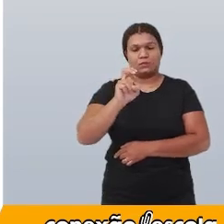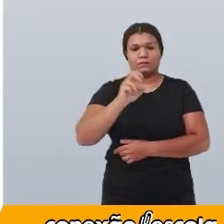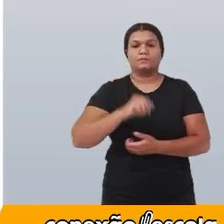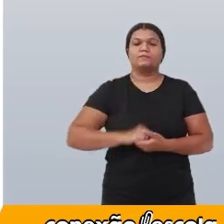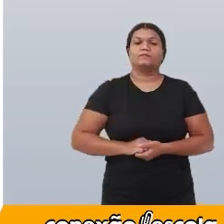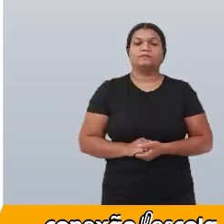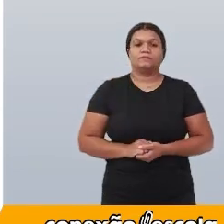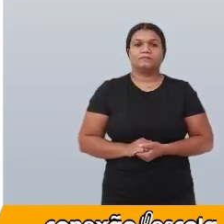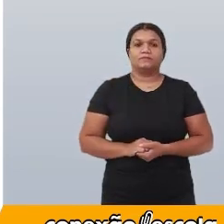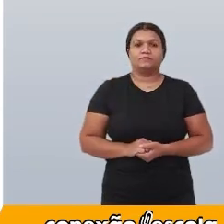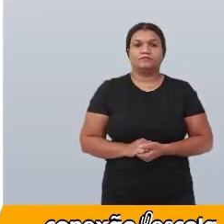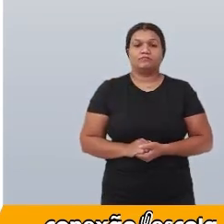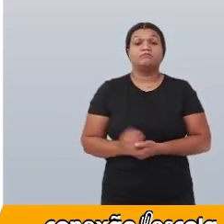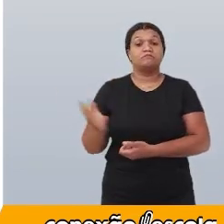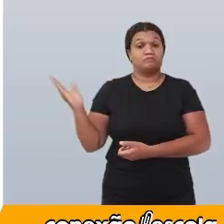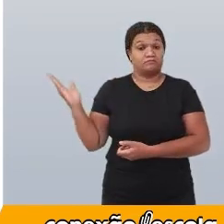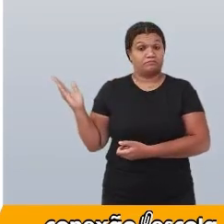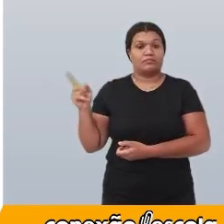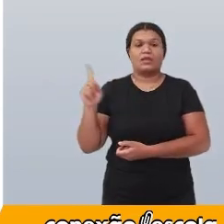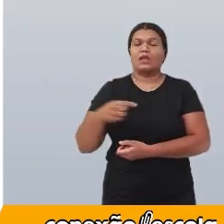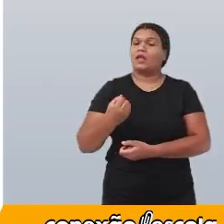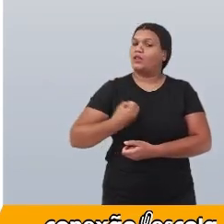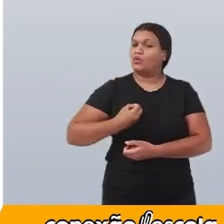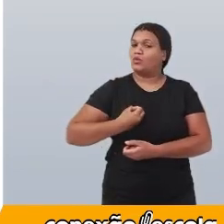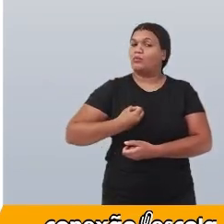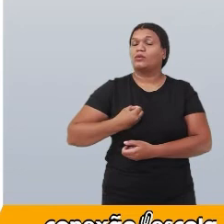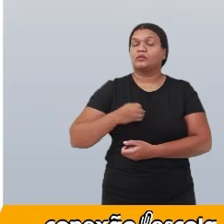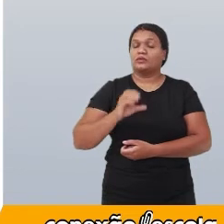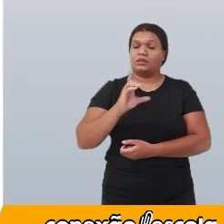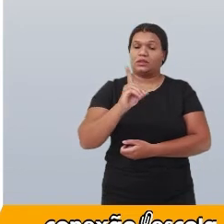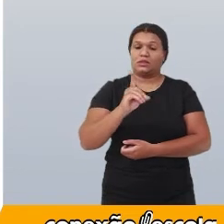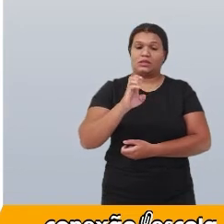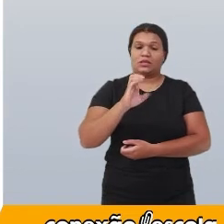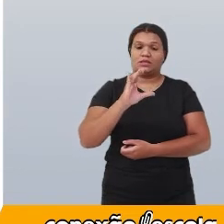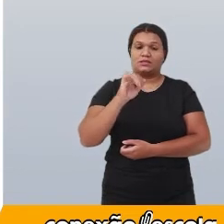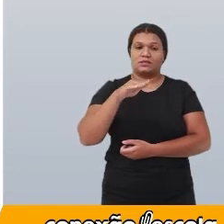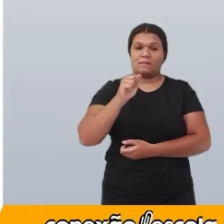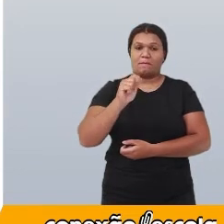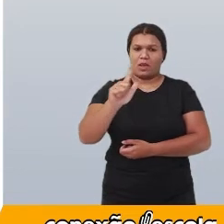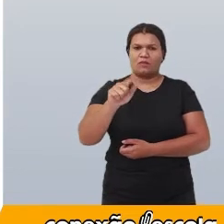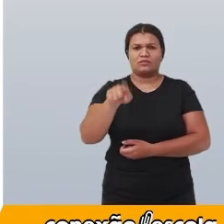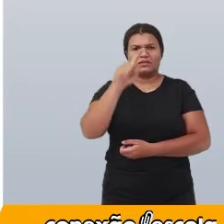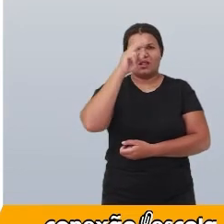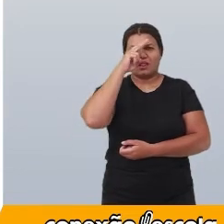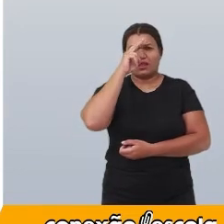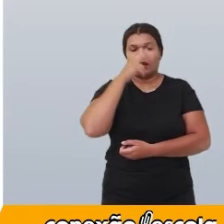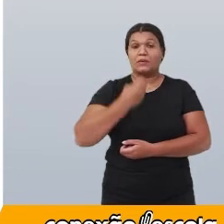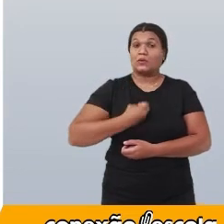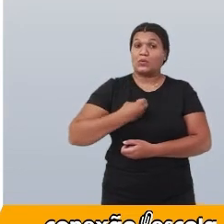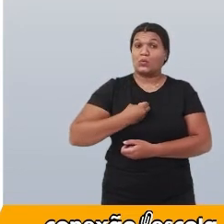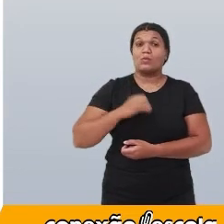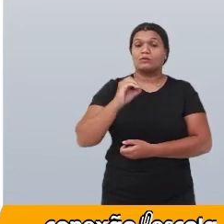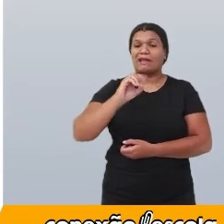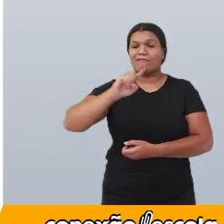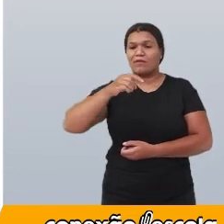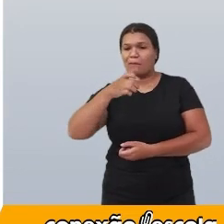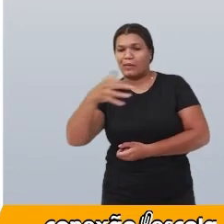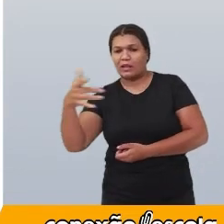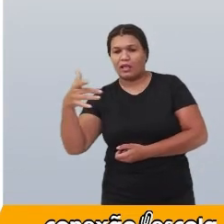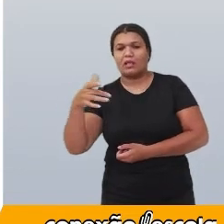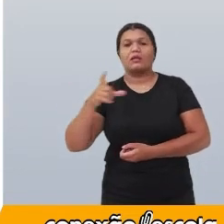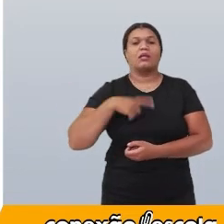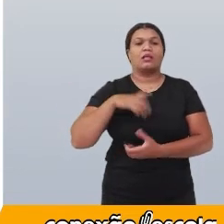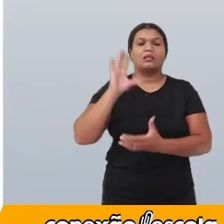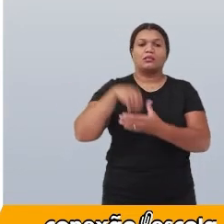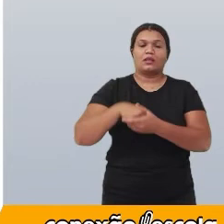38,75. Esse é um número decimal. Você se lembra que os números decimais são compostos por